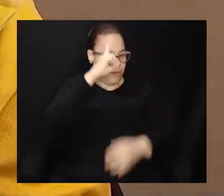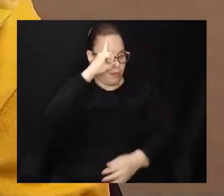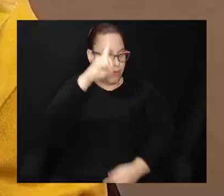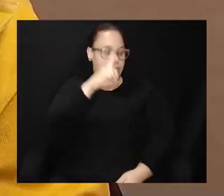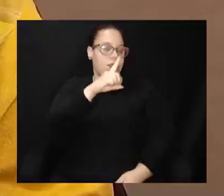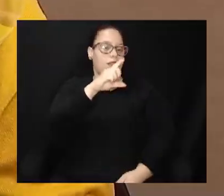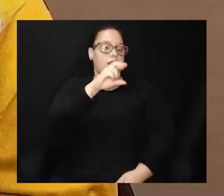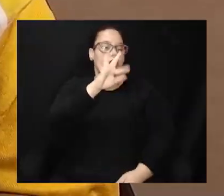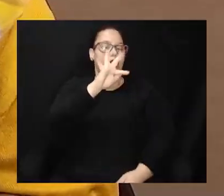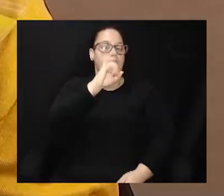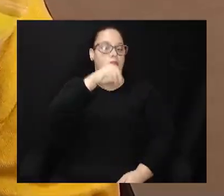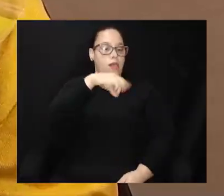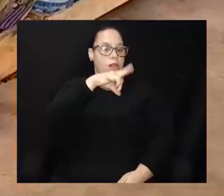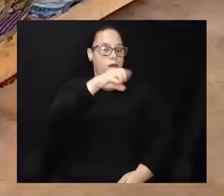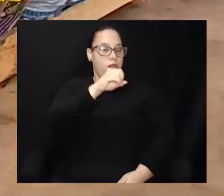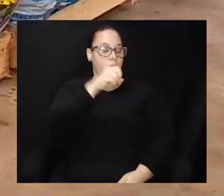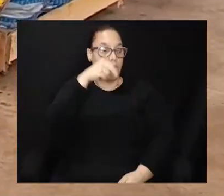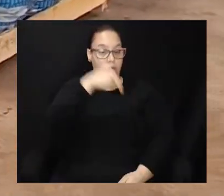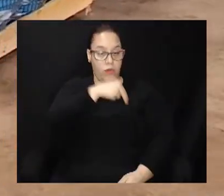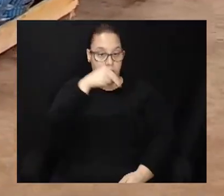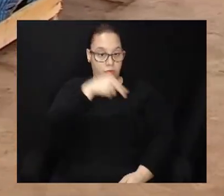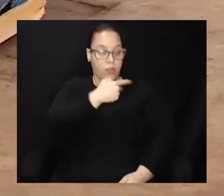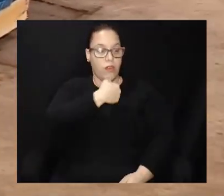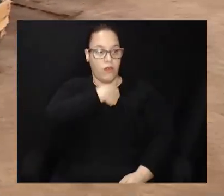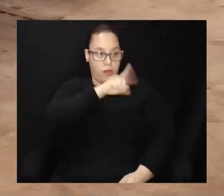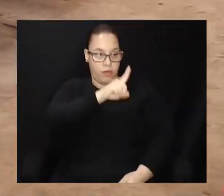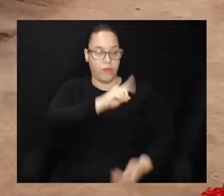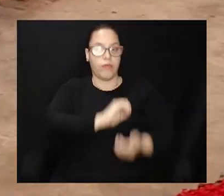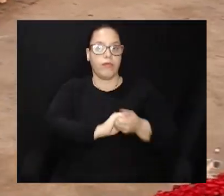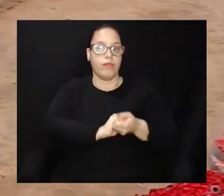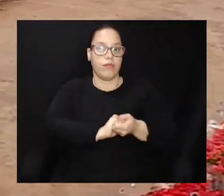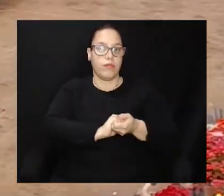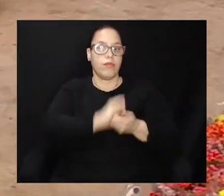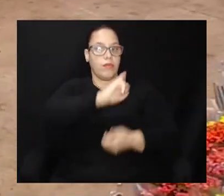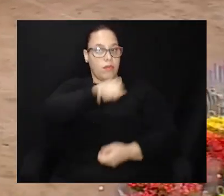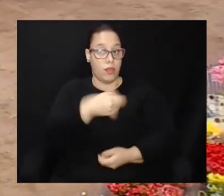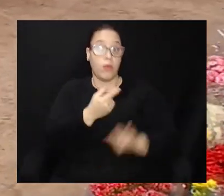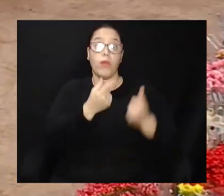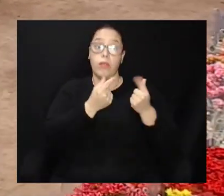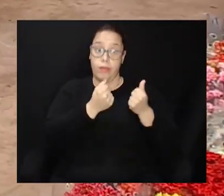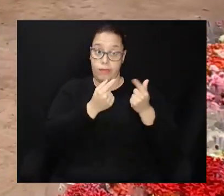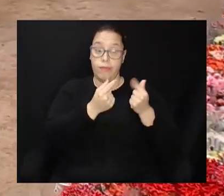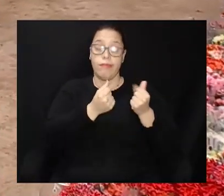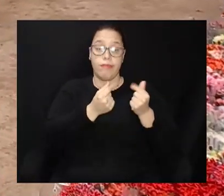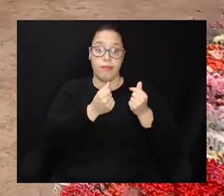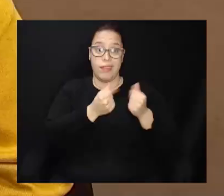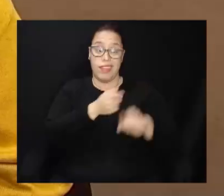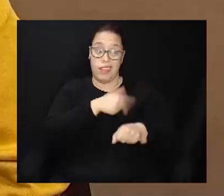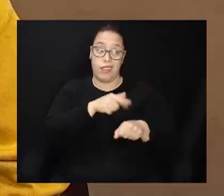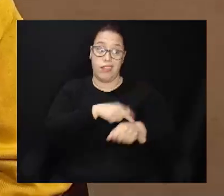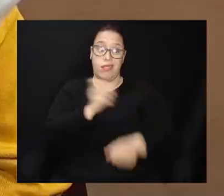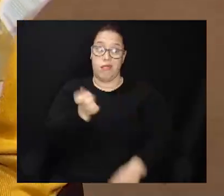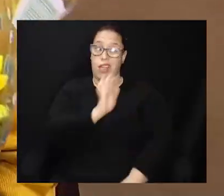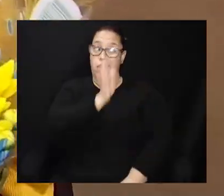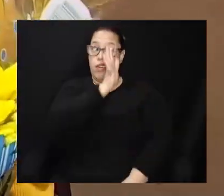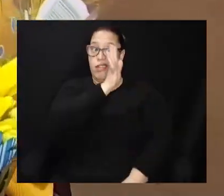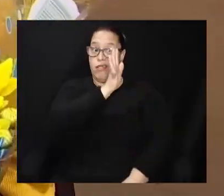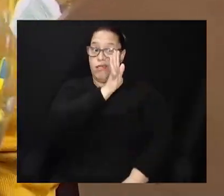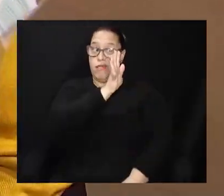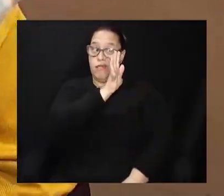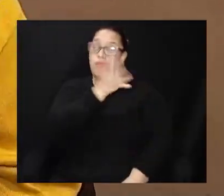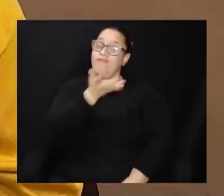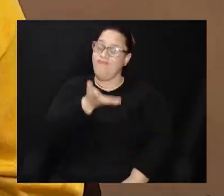de novembro eu vou lá. Mas vem para aproveitar o preço também, né? Porque pra gente comprar na hora lá é mais caro. É mais caro, né? Então a gente